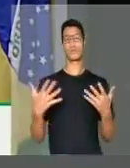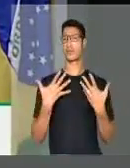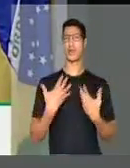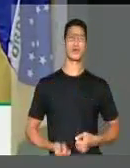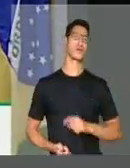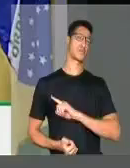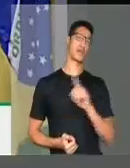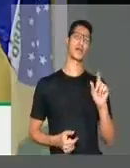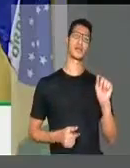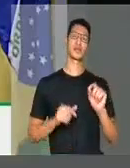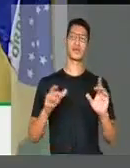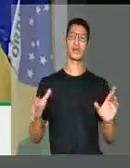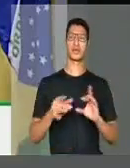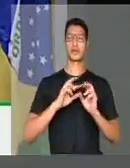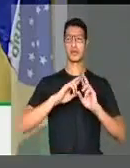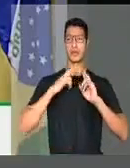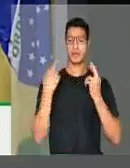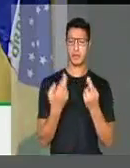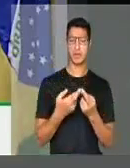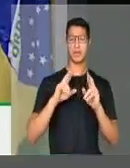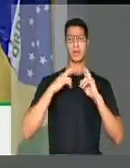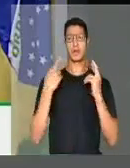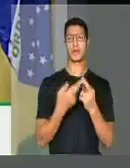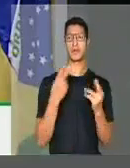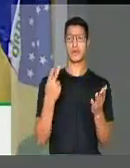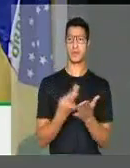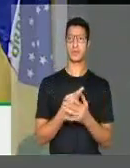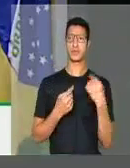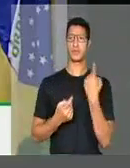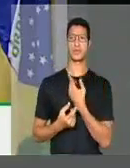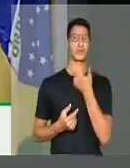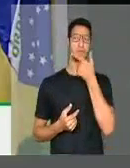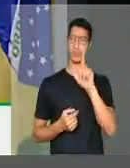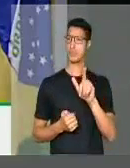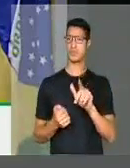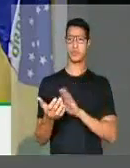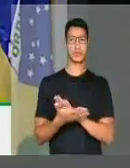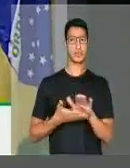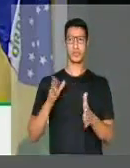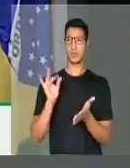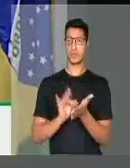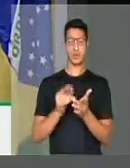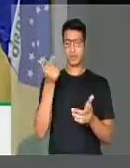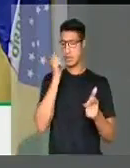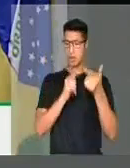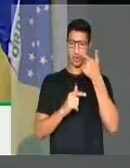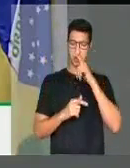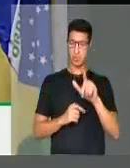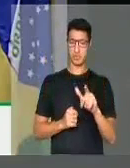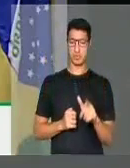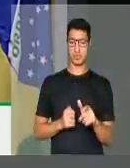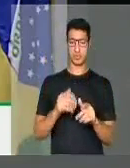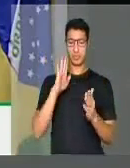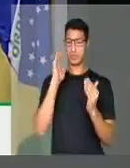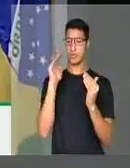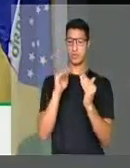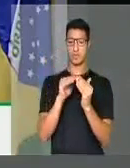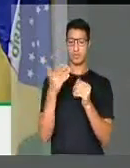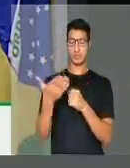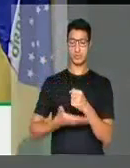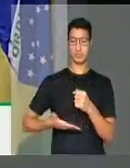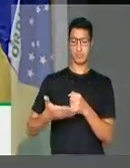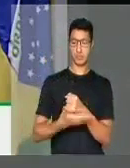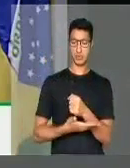é inadmissível que reuniões e reuniões se sucedam e nós não consigamos exatamente alcançar um